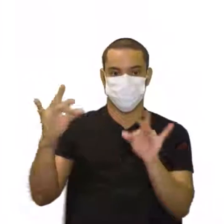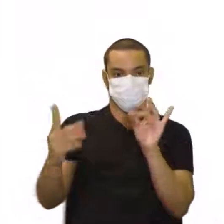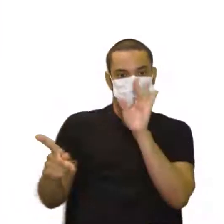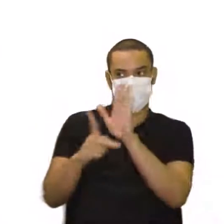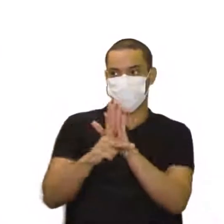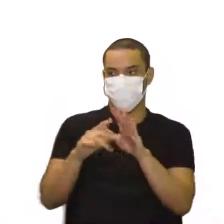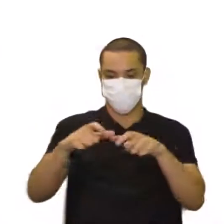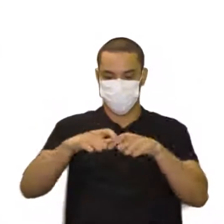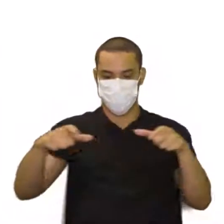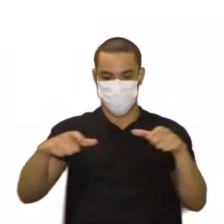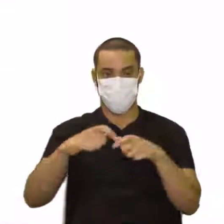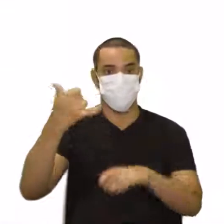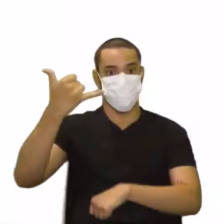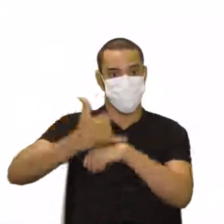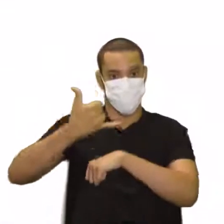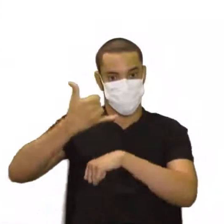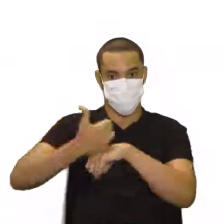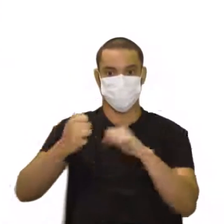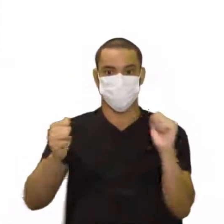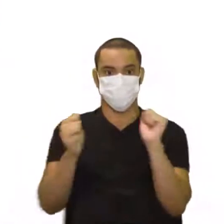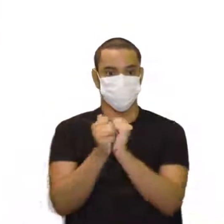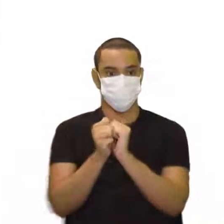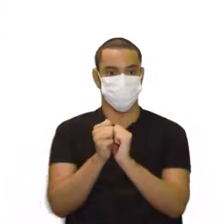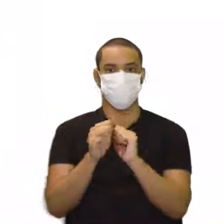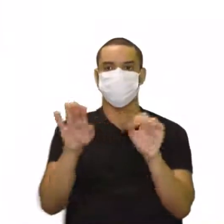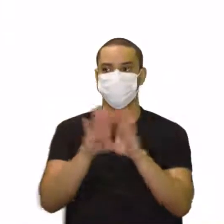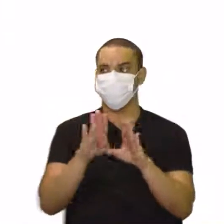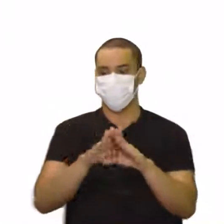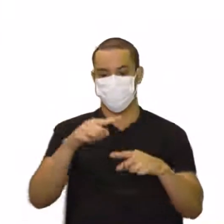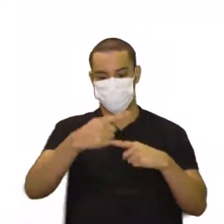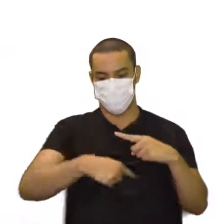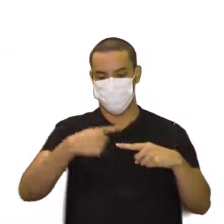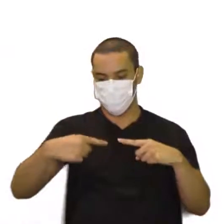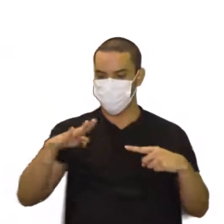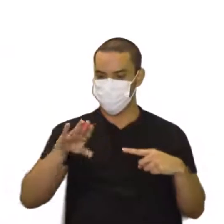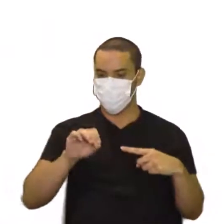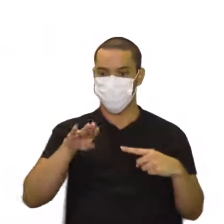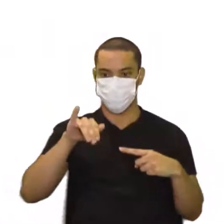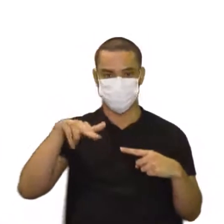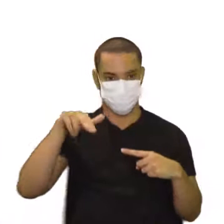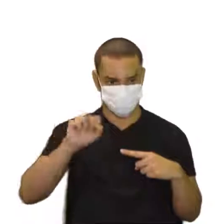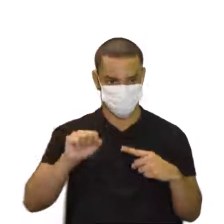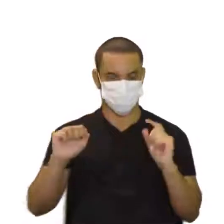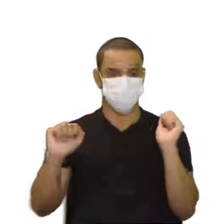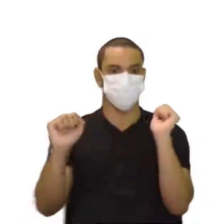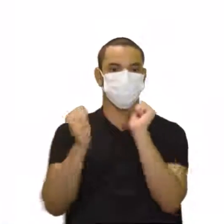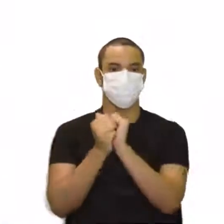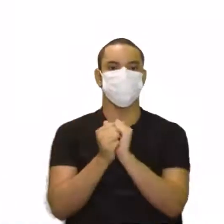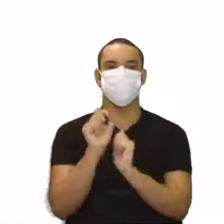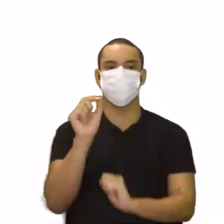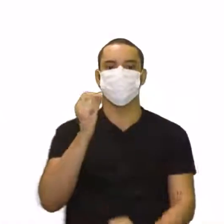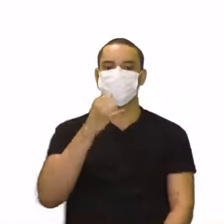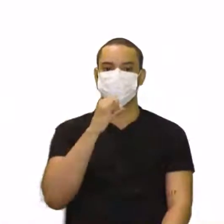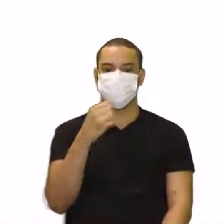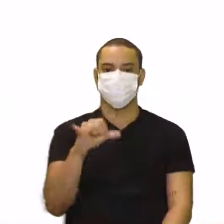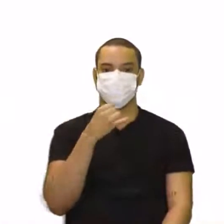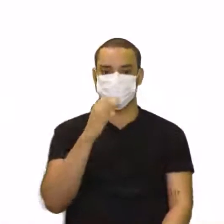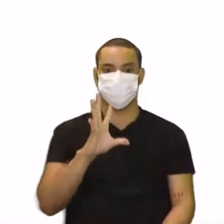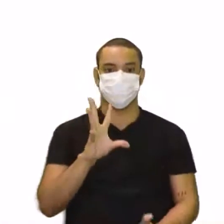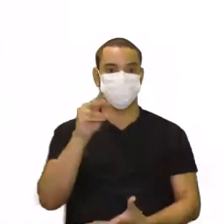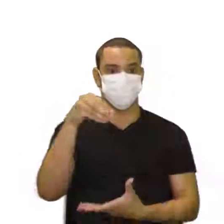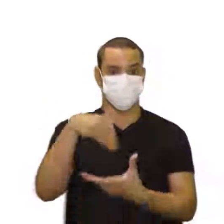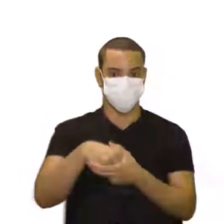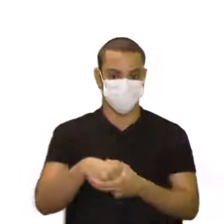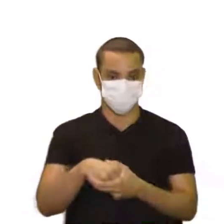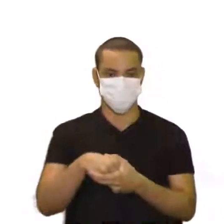uma barra de ferro e bobinas, ok? Quando exposta a uma corrente carregada